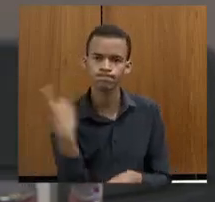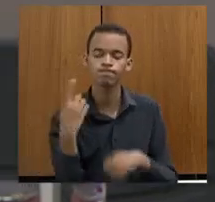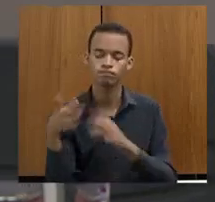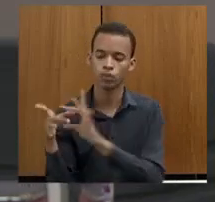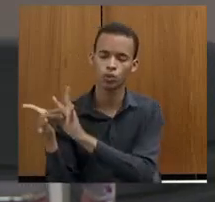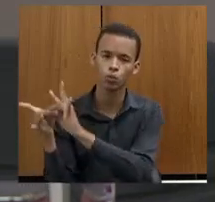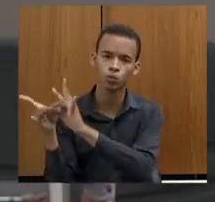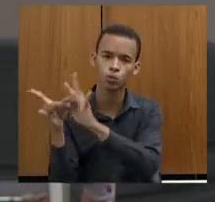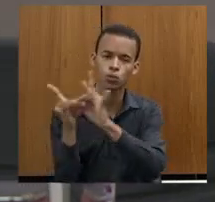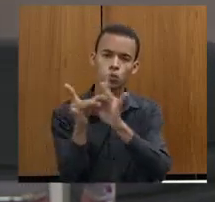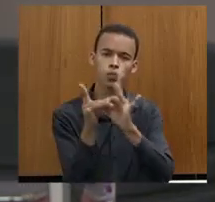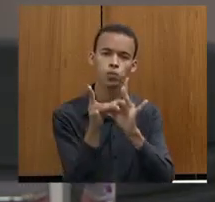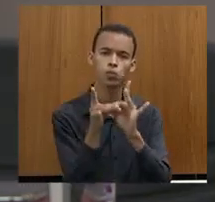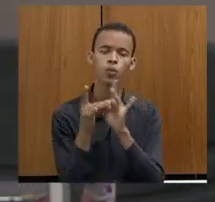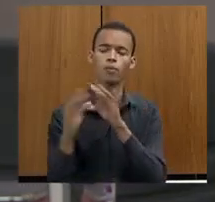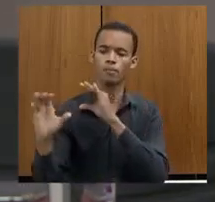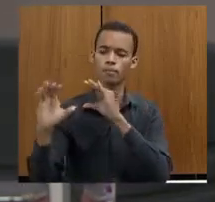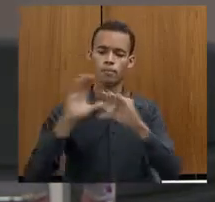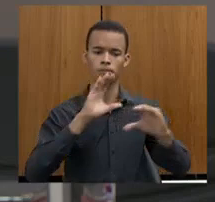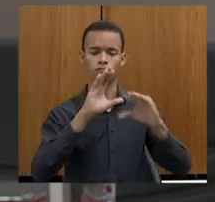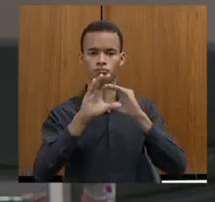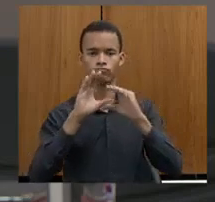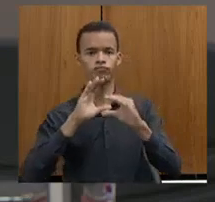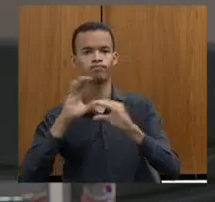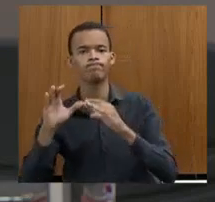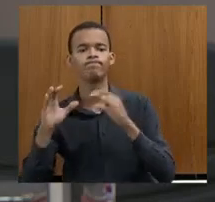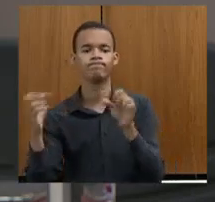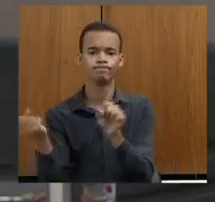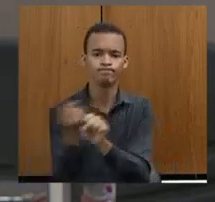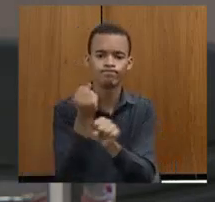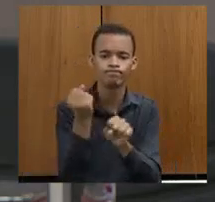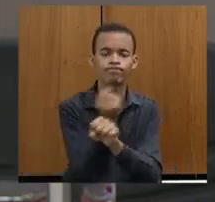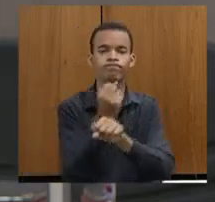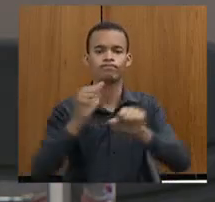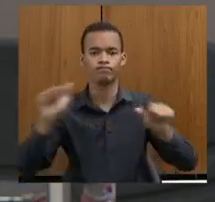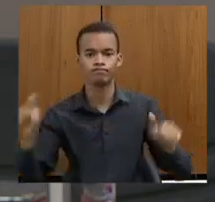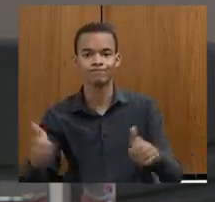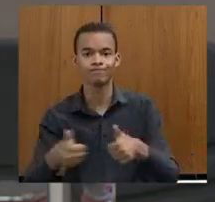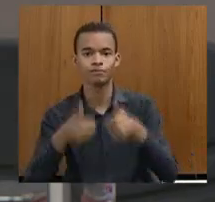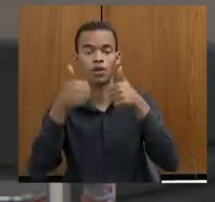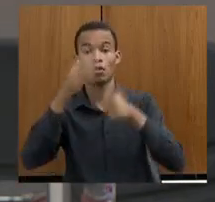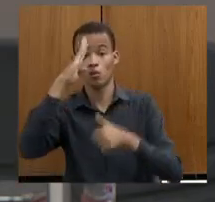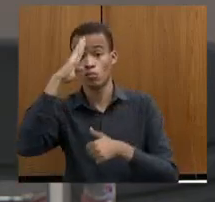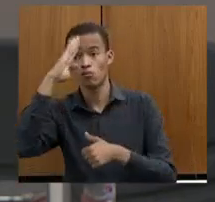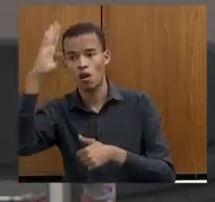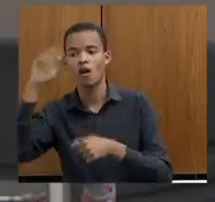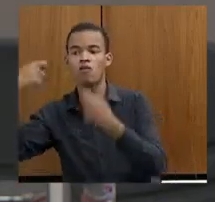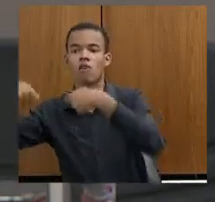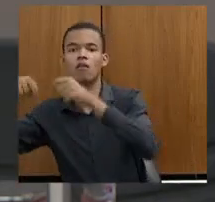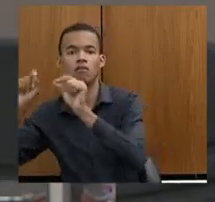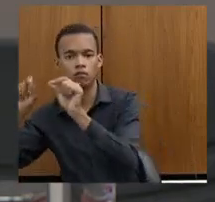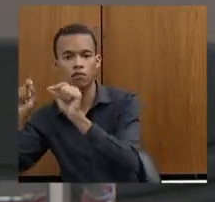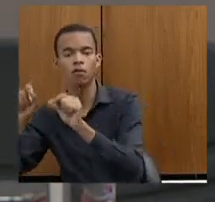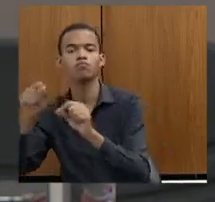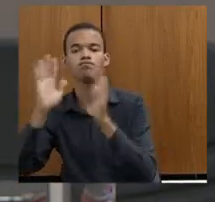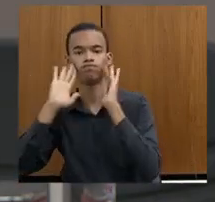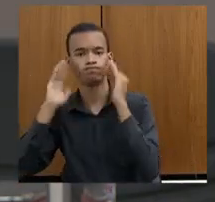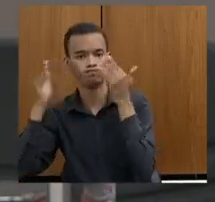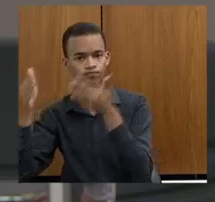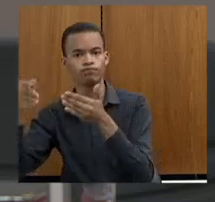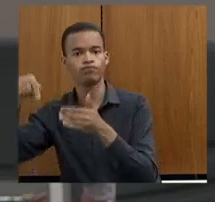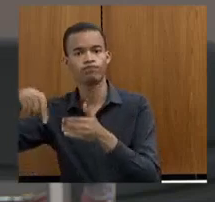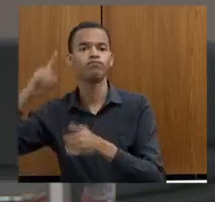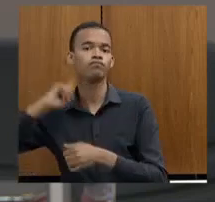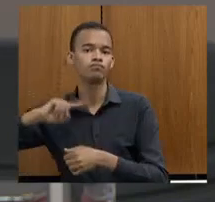de construção capacidade convergência capacidade de priorizar o que é necessário e Fundamental no nosso